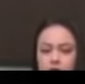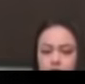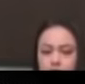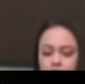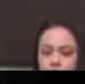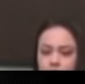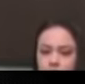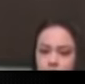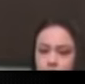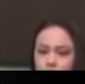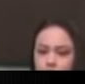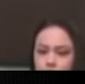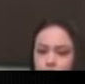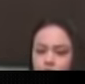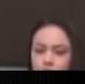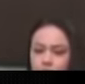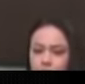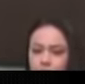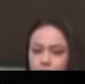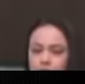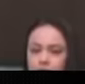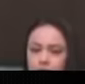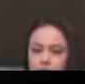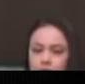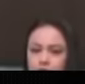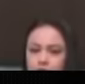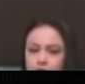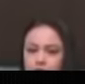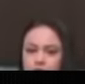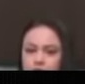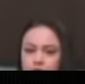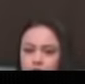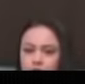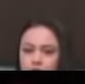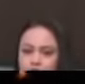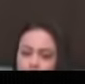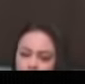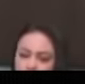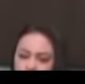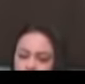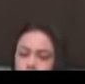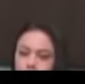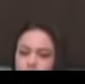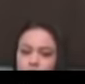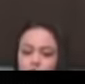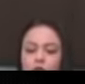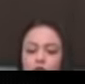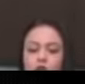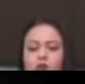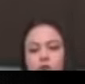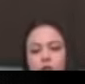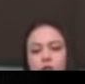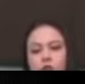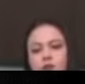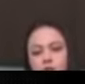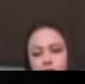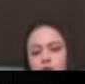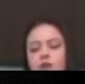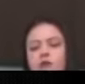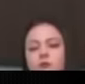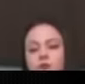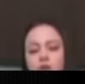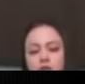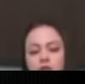na impugnação do cumprimento de sentença. Só se cumpre uma sentença transitada em julgado. Aí a sentença transitou em